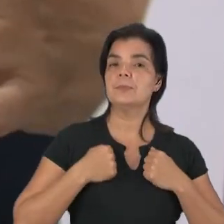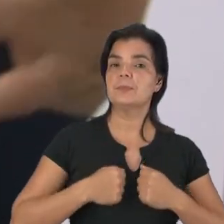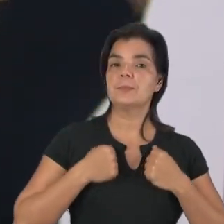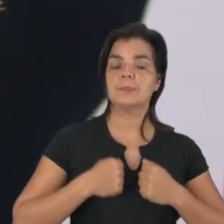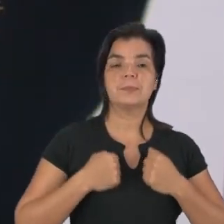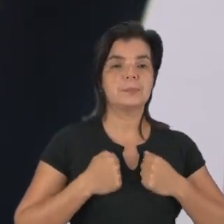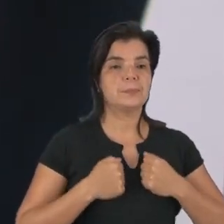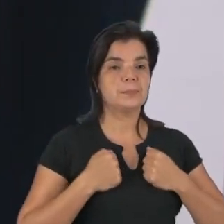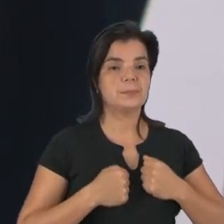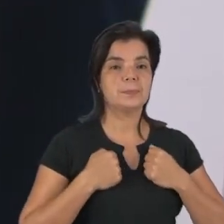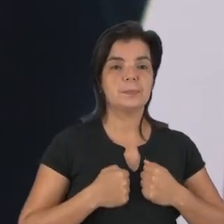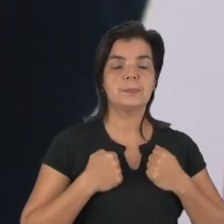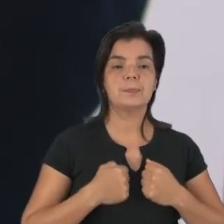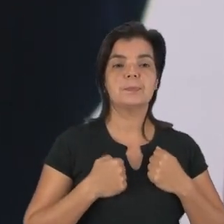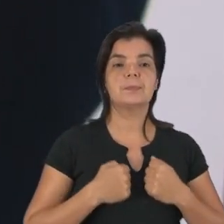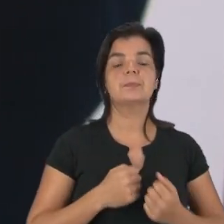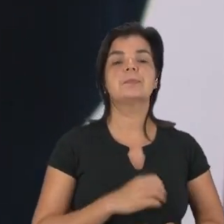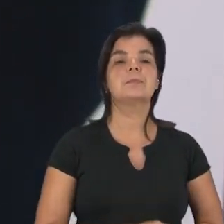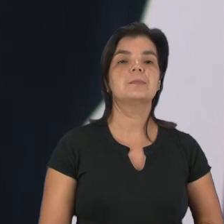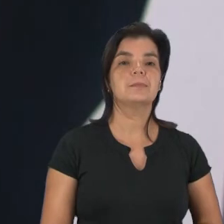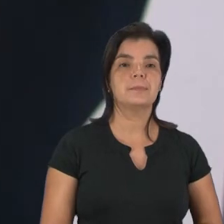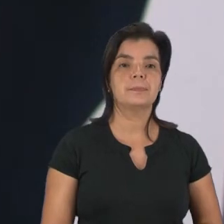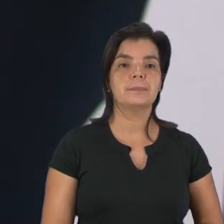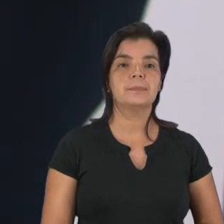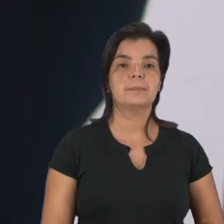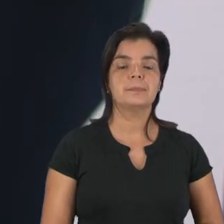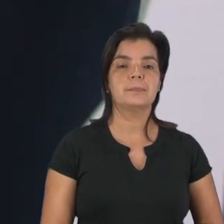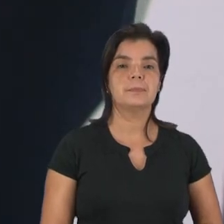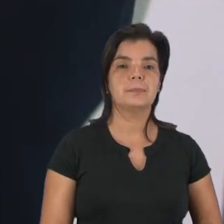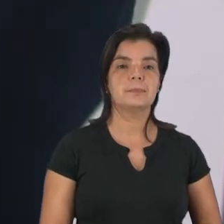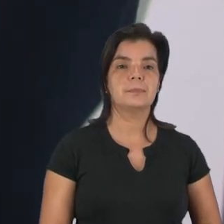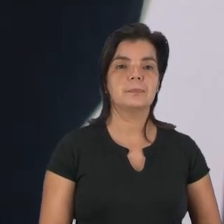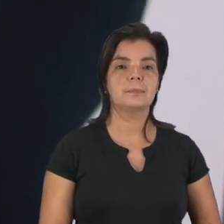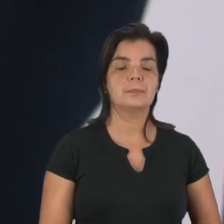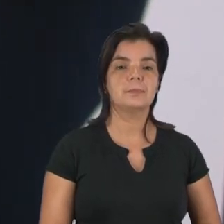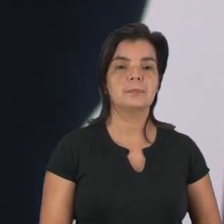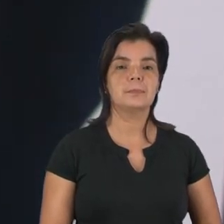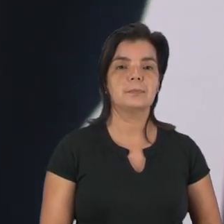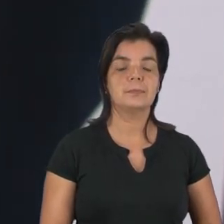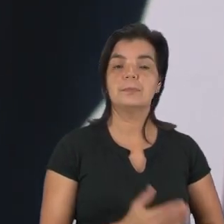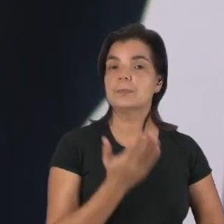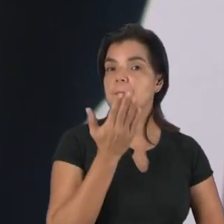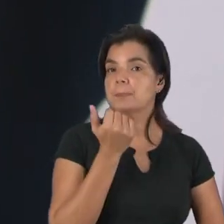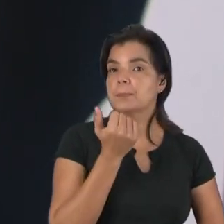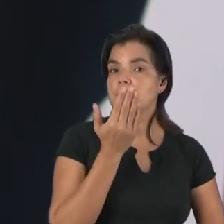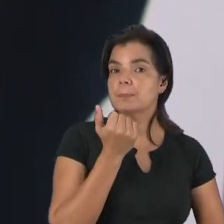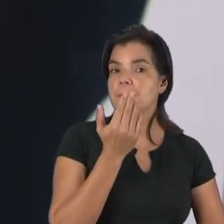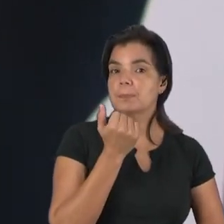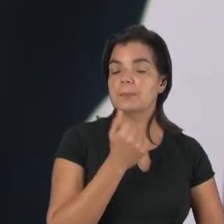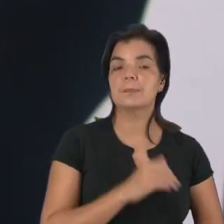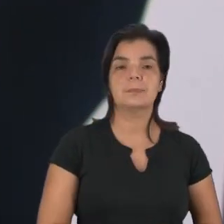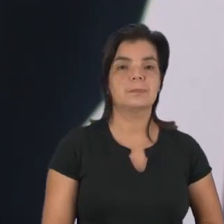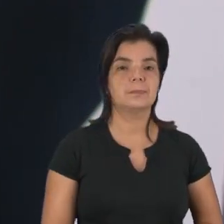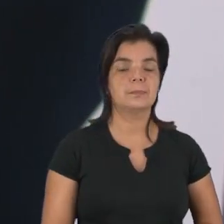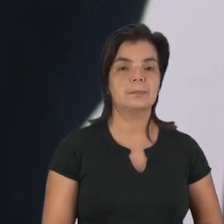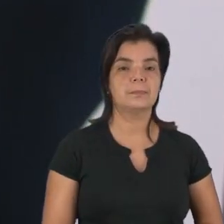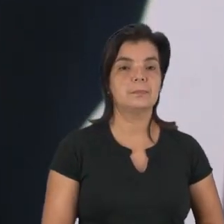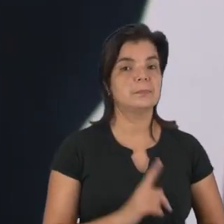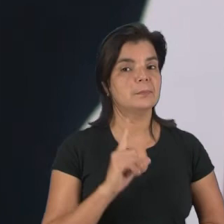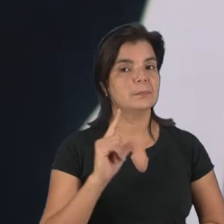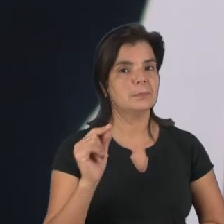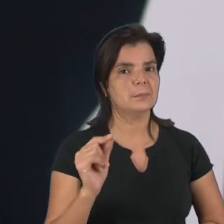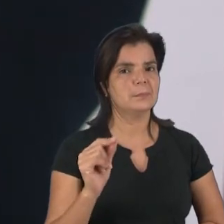banho tomou banho já está comendo está